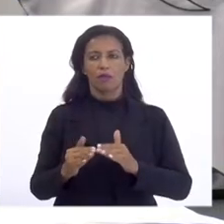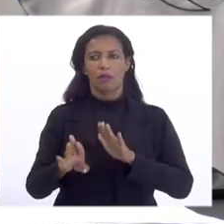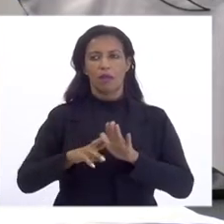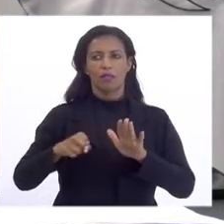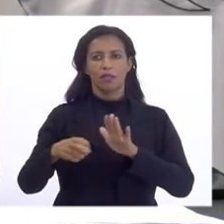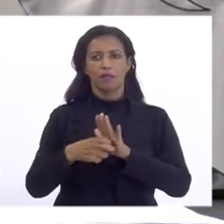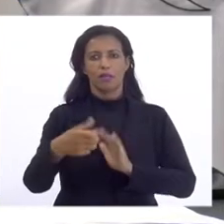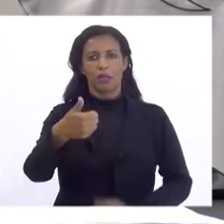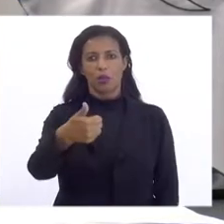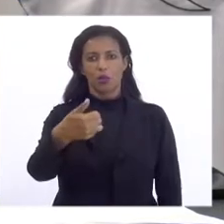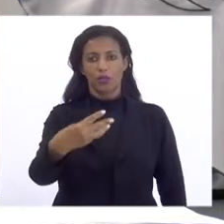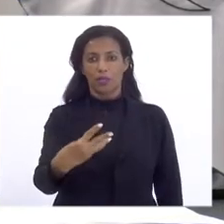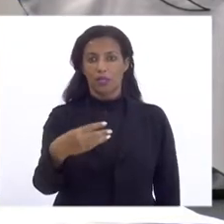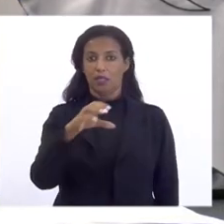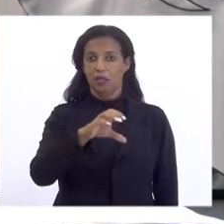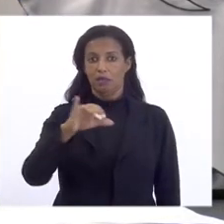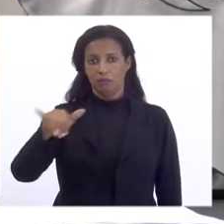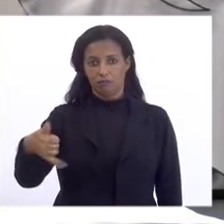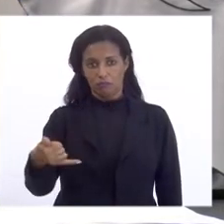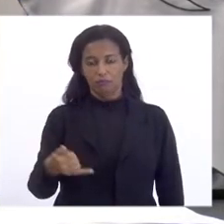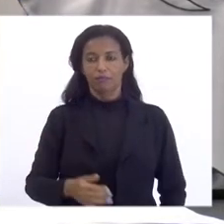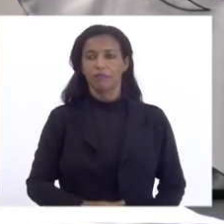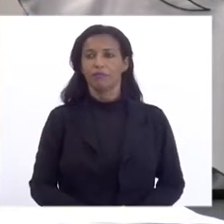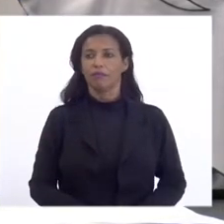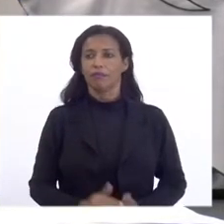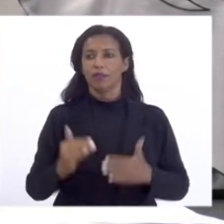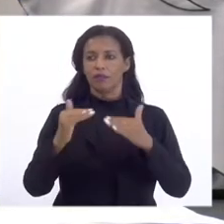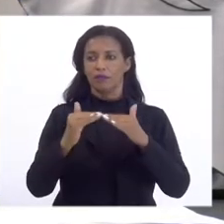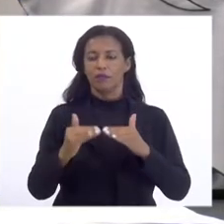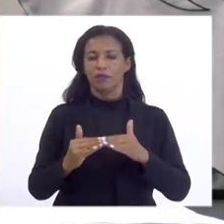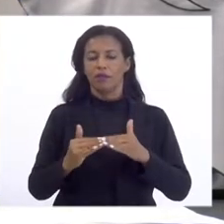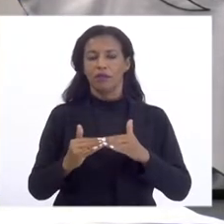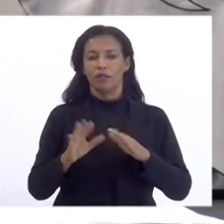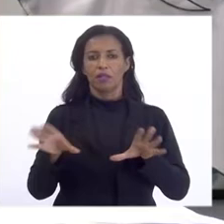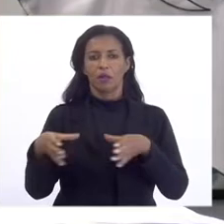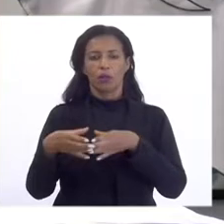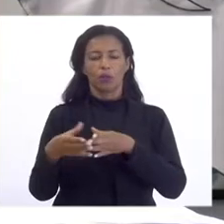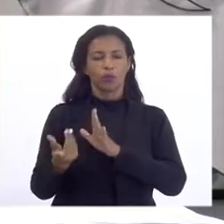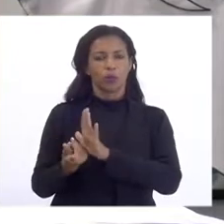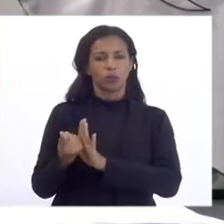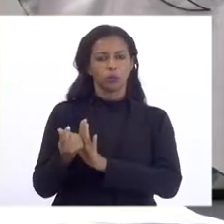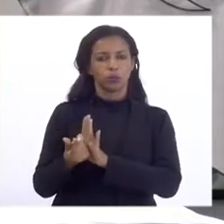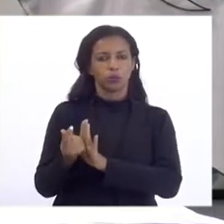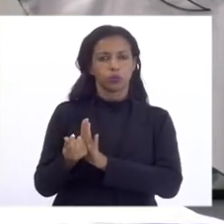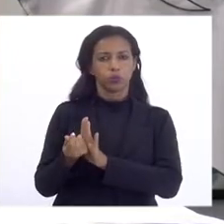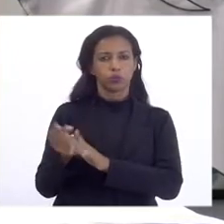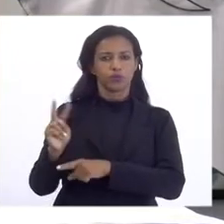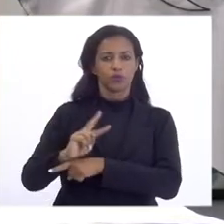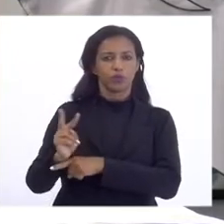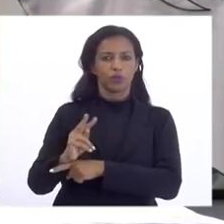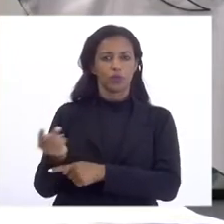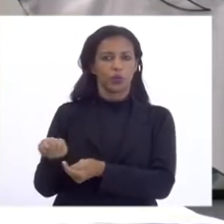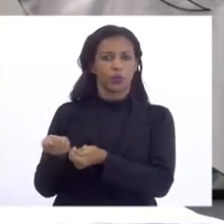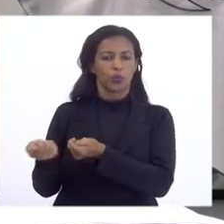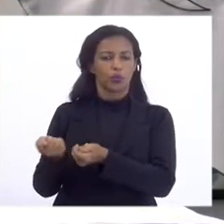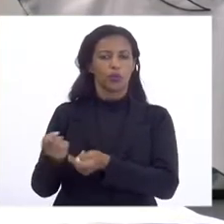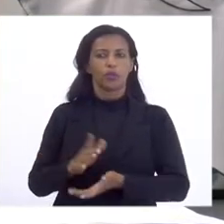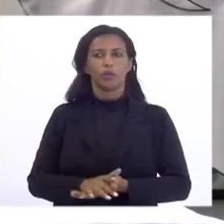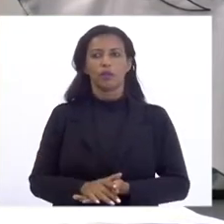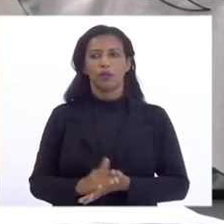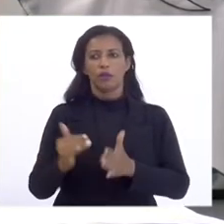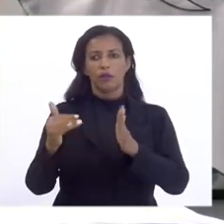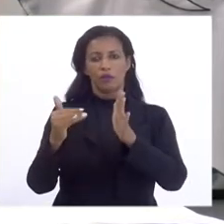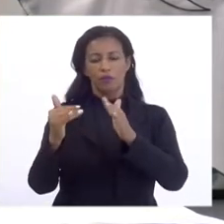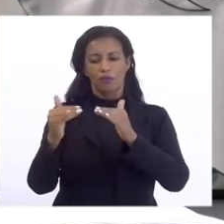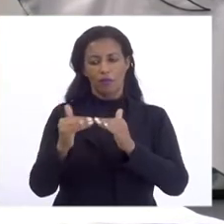emendas 1 e 3 da CCJ, favorável à emenda da Comissão de Orçamento, Finanças, Fiscalização Financeira e Controle,